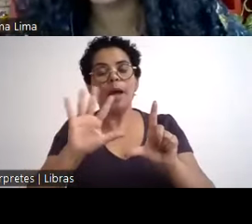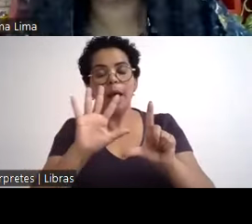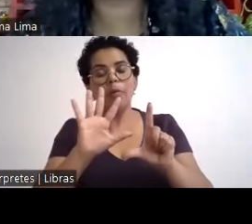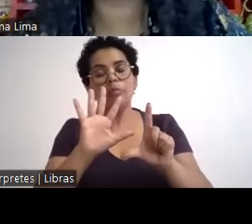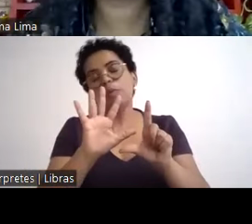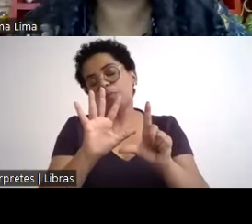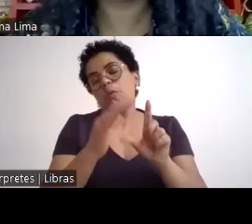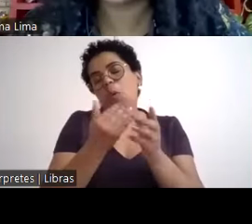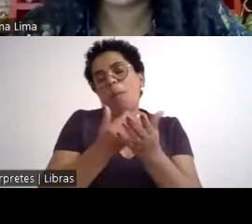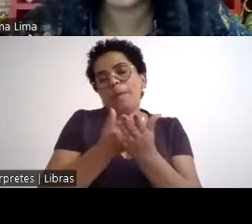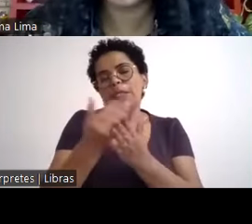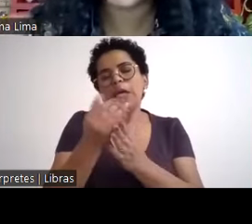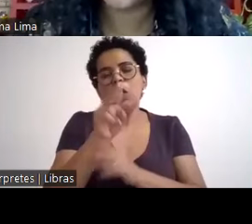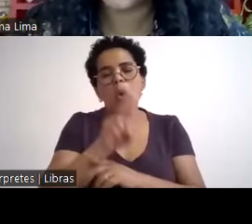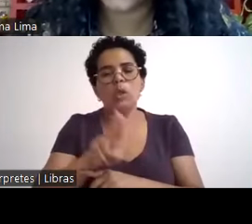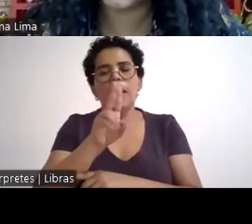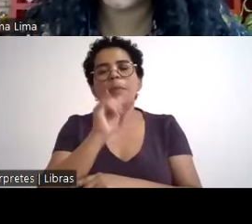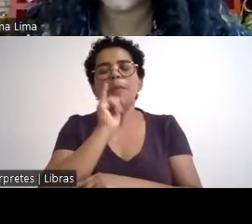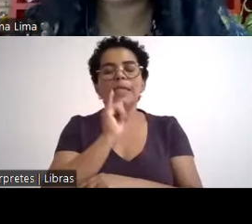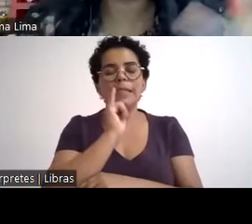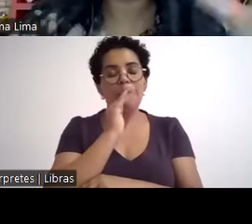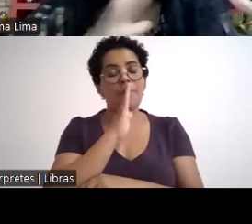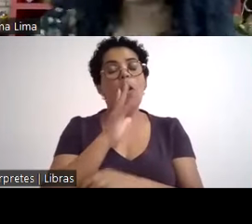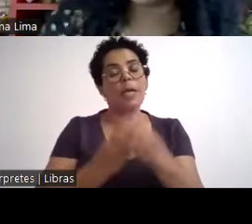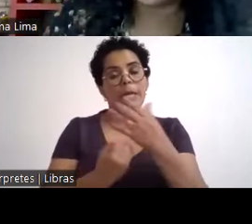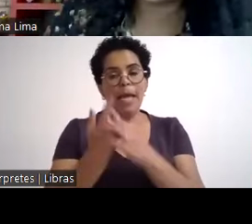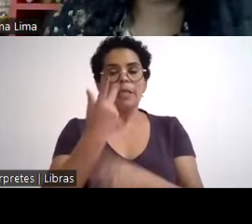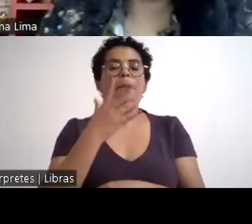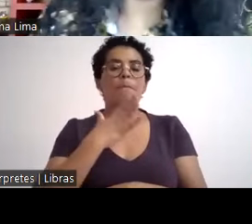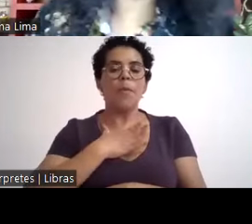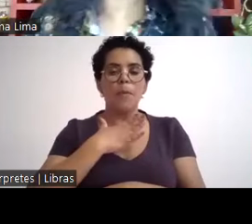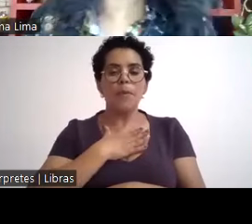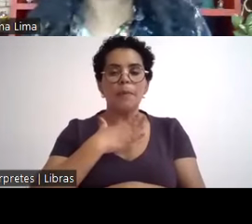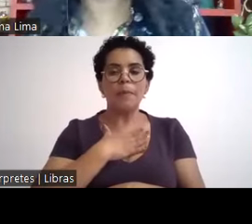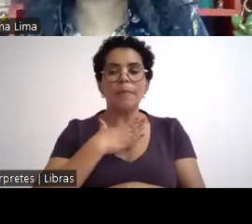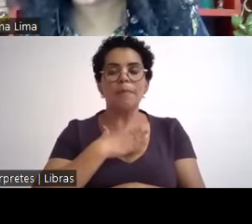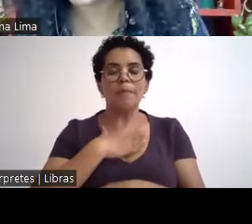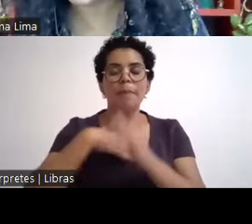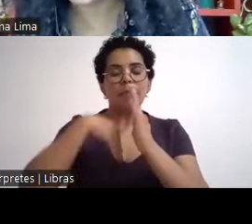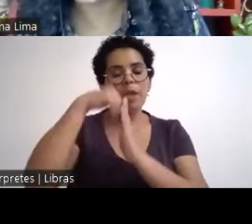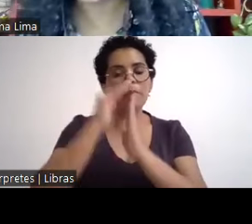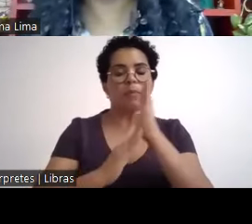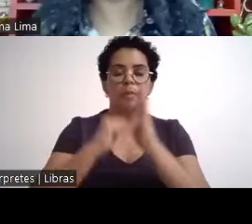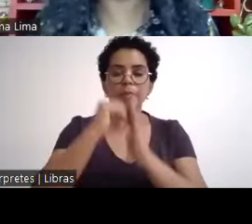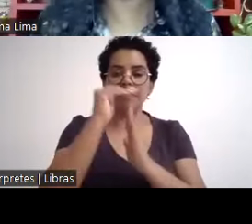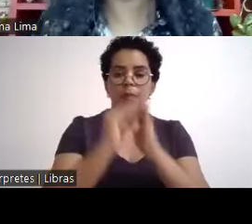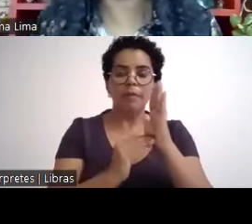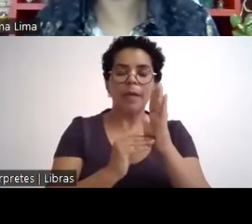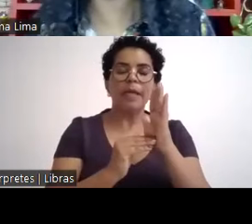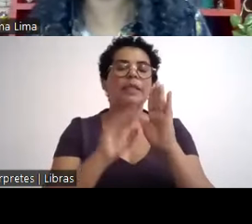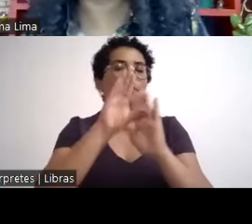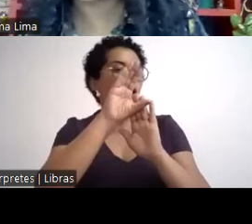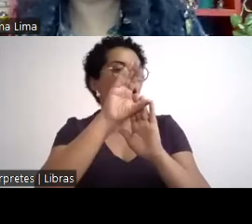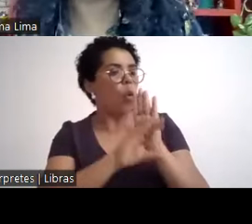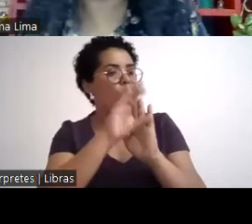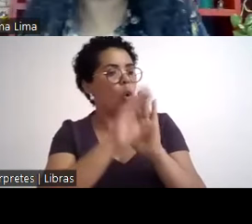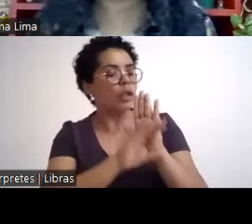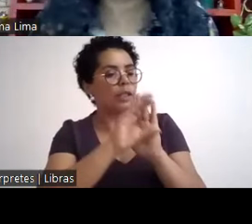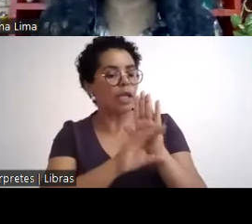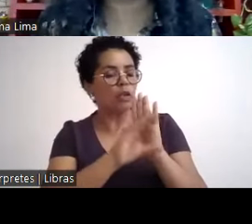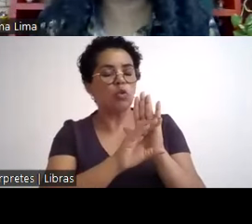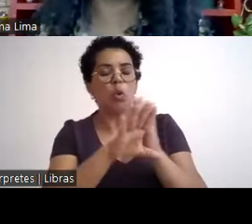Eu fiz todo o conceito, além das pinturas, eu fiz o conceito da exposição, o conceito dos ambientes,